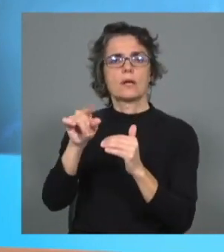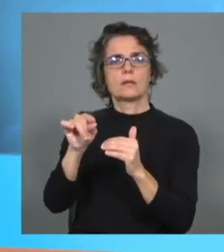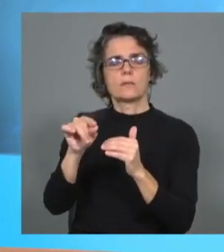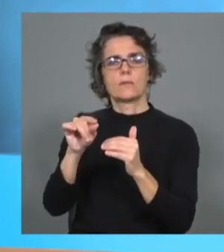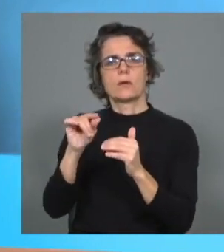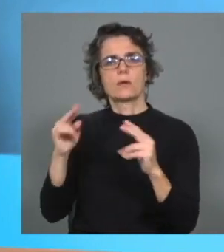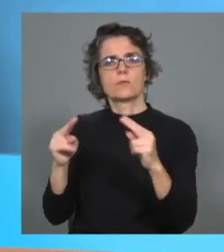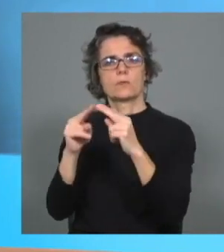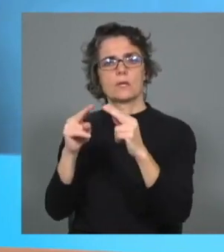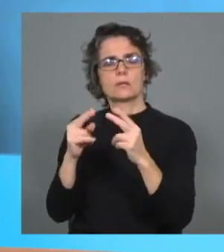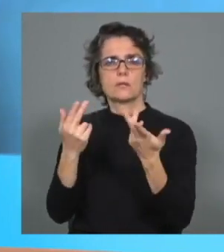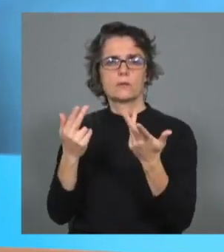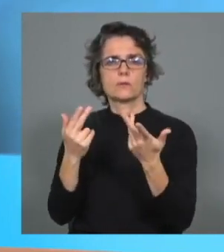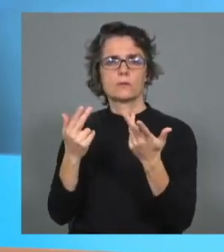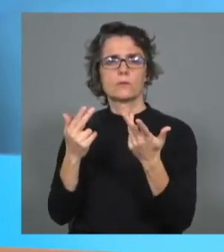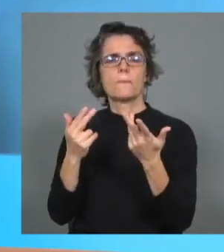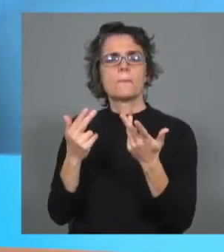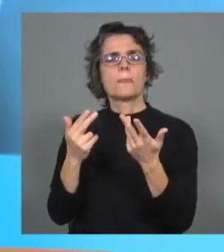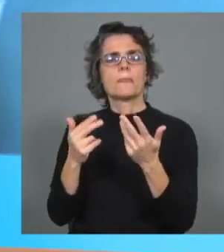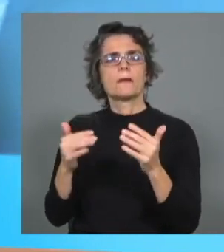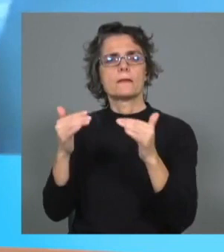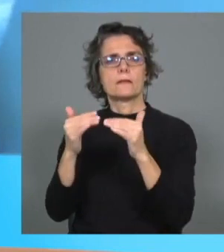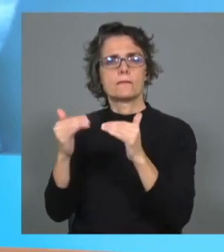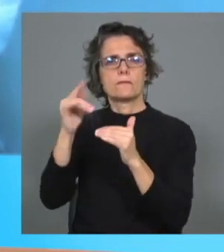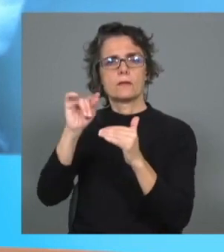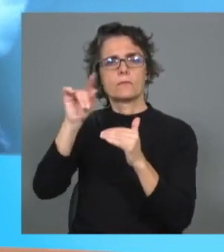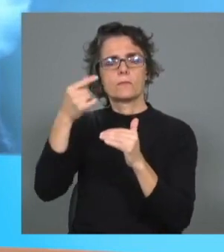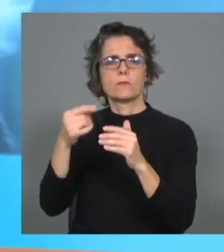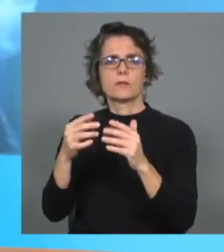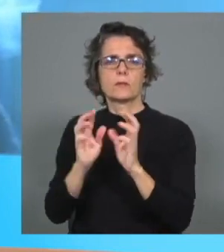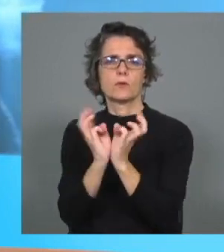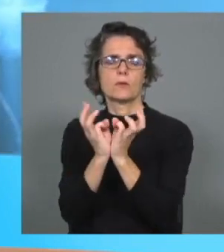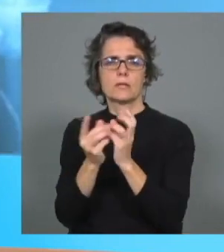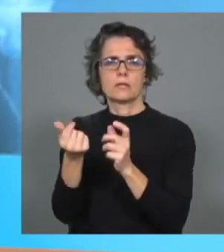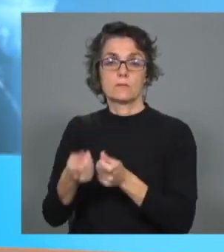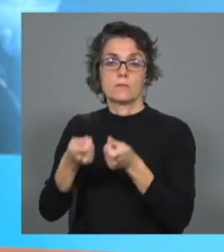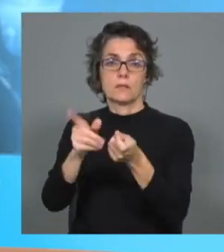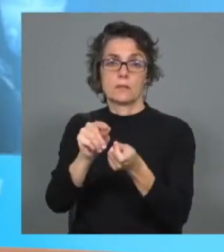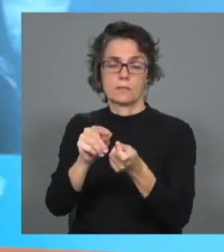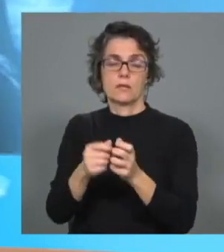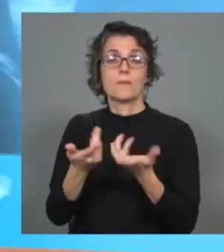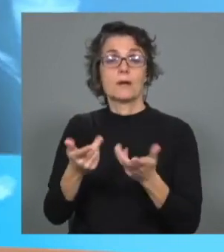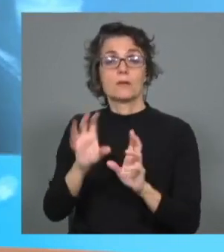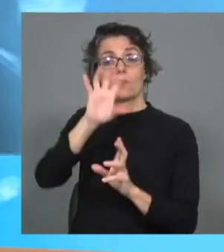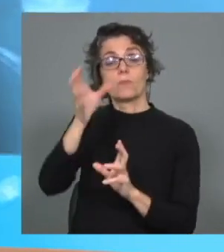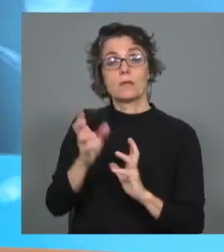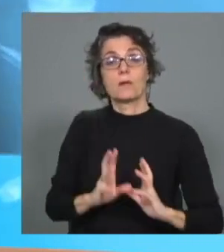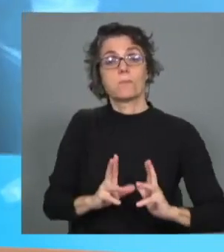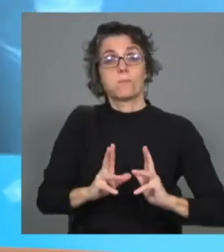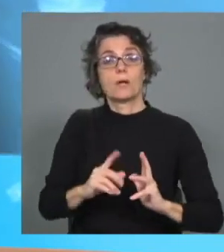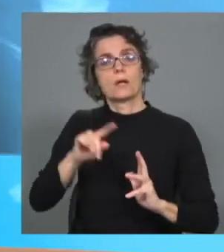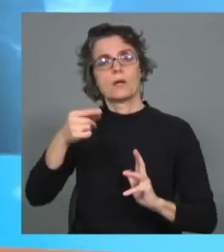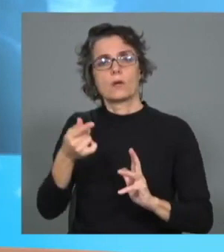haverá algum mecanismo de financiamento já mais avançado. Mas a verdade é que, assim, isto é algo pelo qual os países em desenvolvimento e os países que são